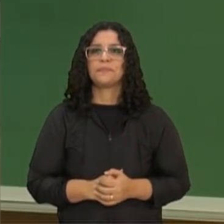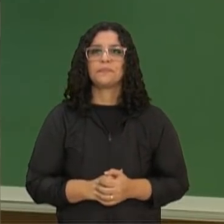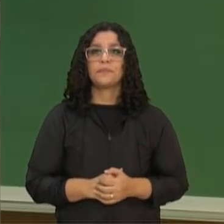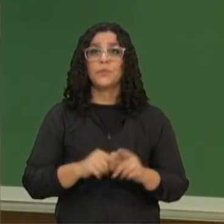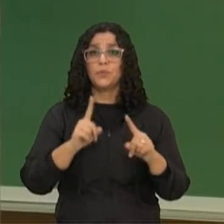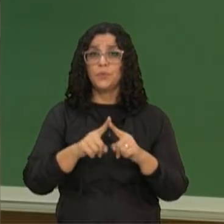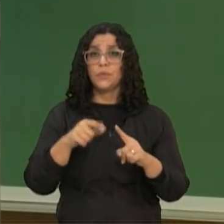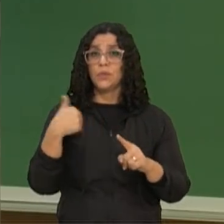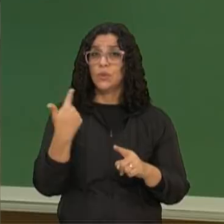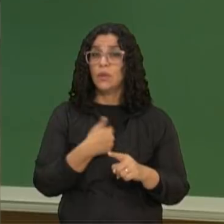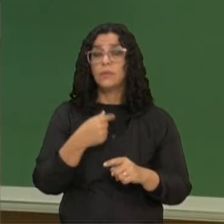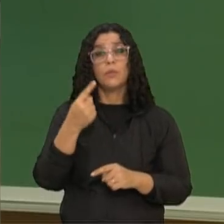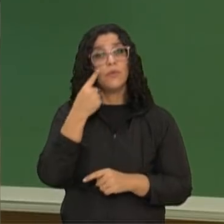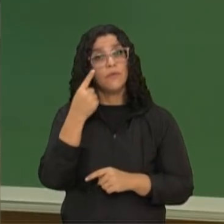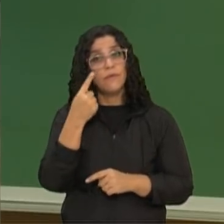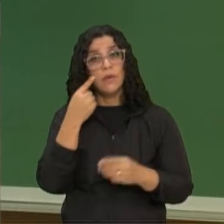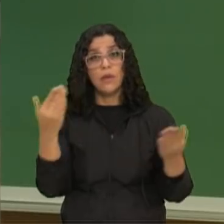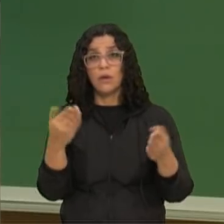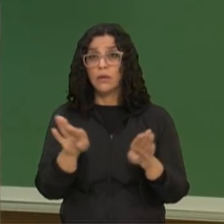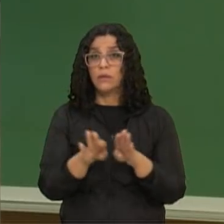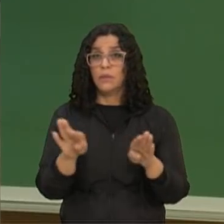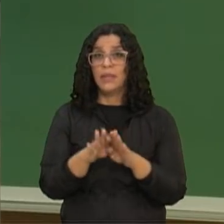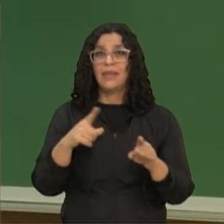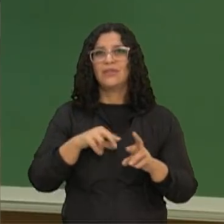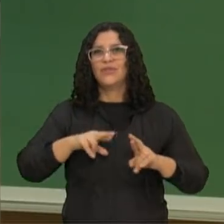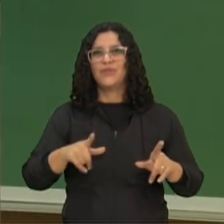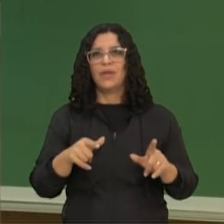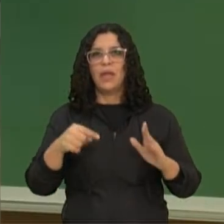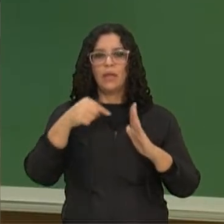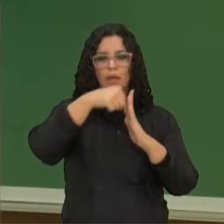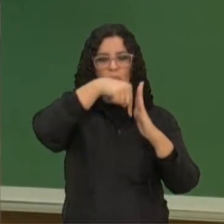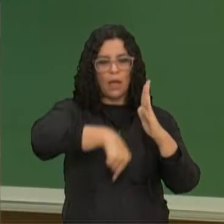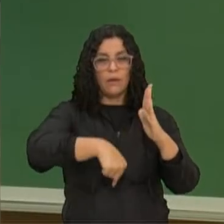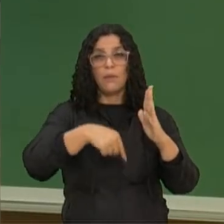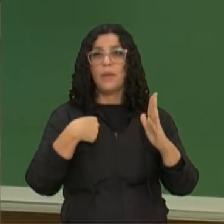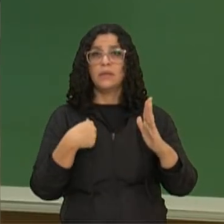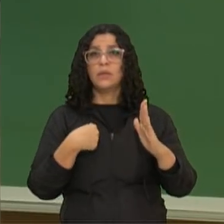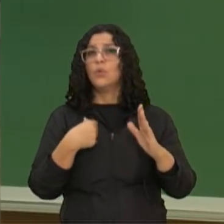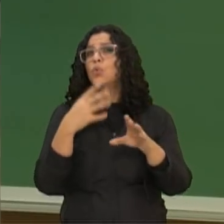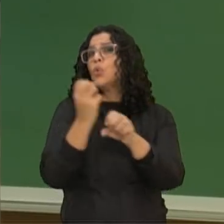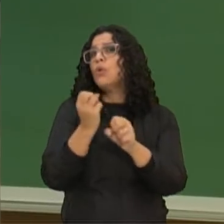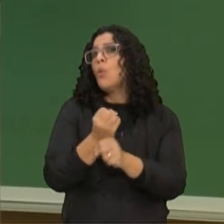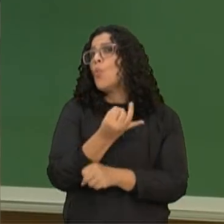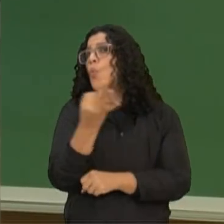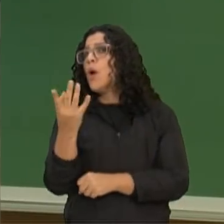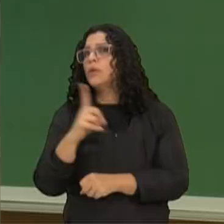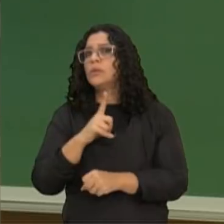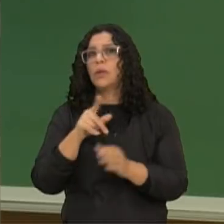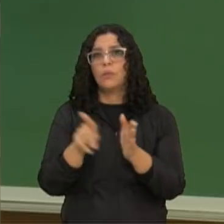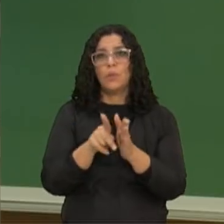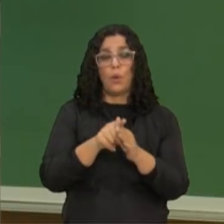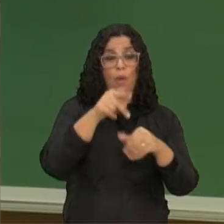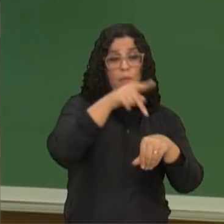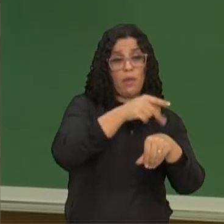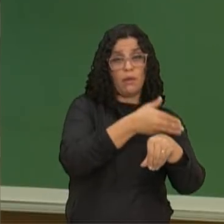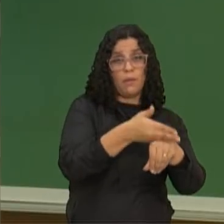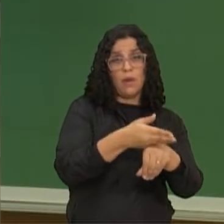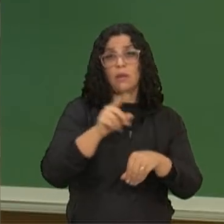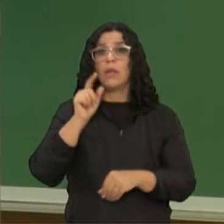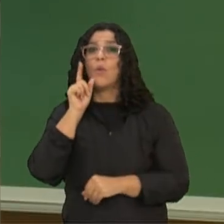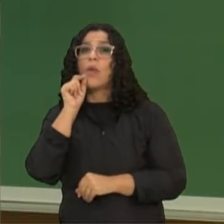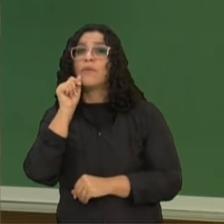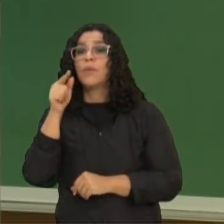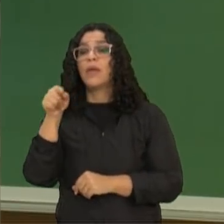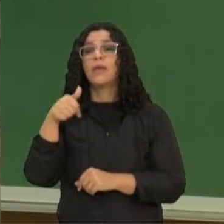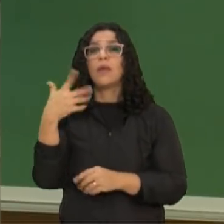composição. Então, possivelmente tem um índice de refrações diferentes, mas você não consegue mensurar o índice de refração ali no grafite porque